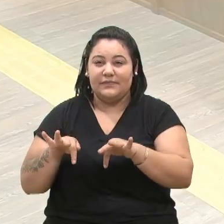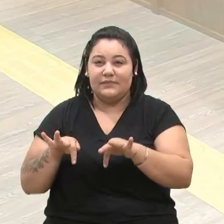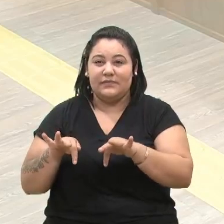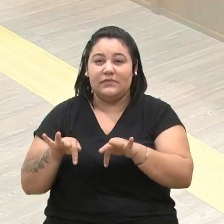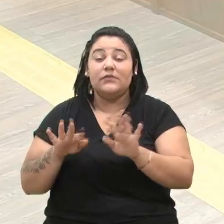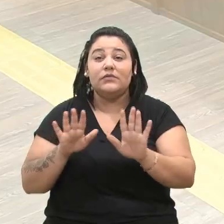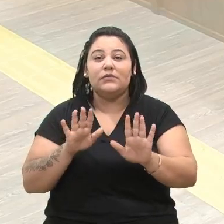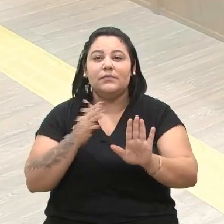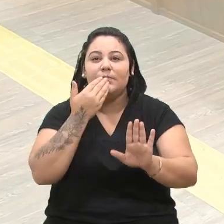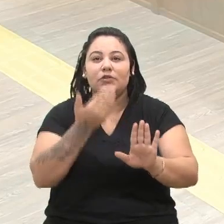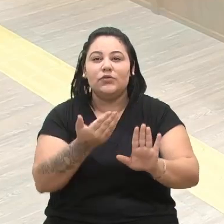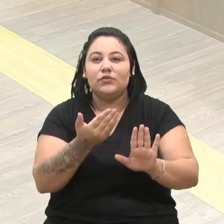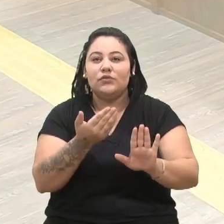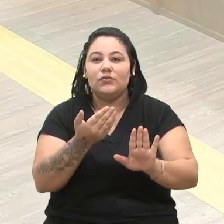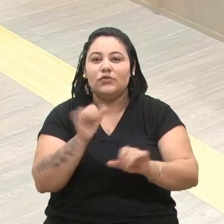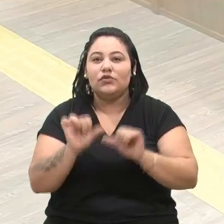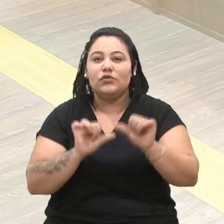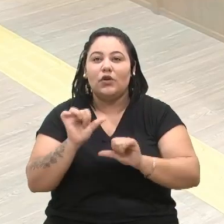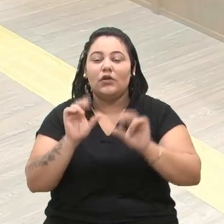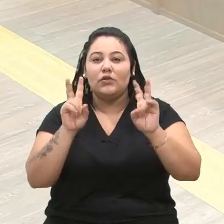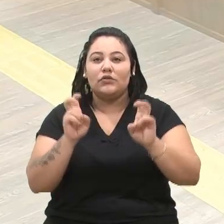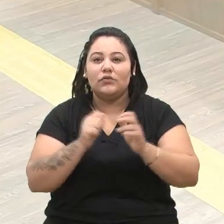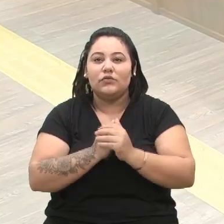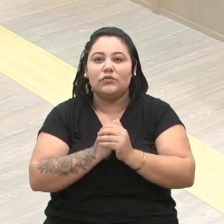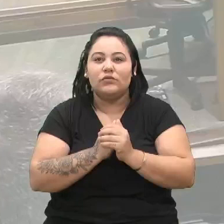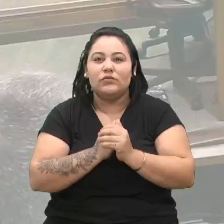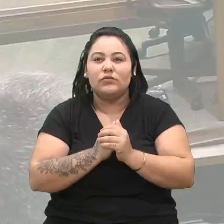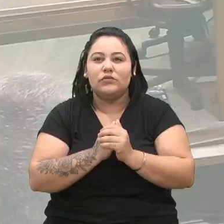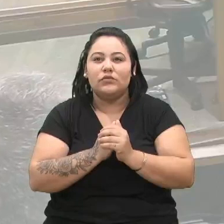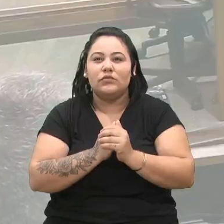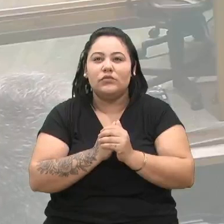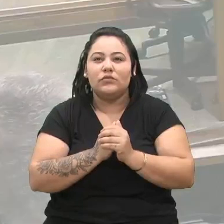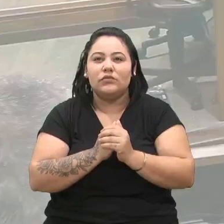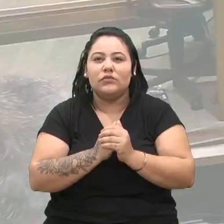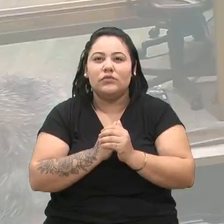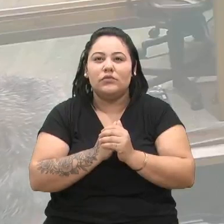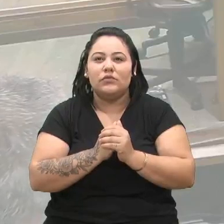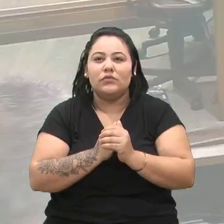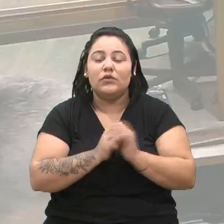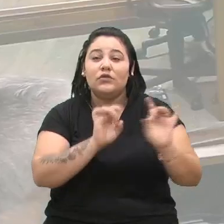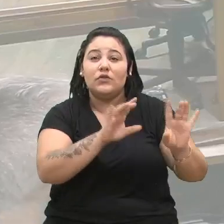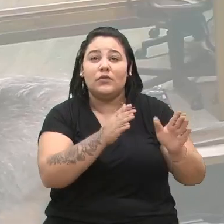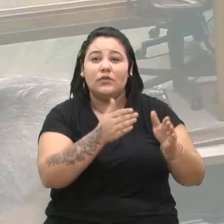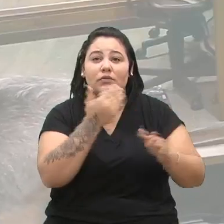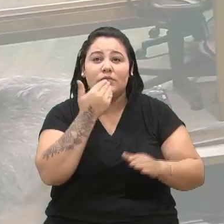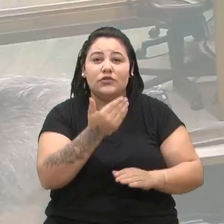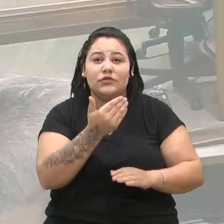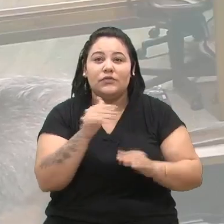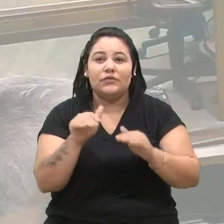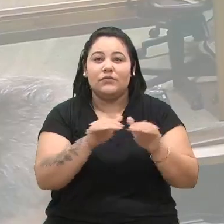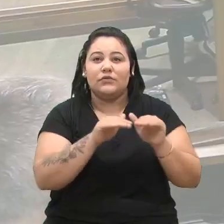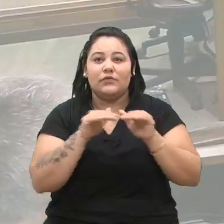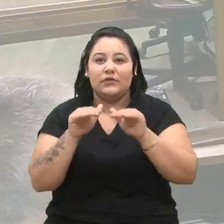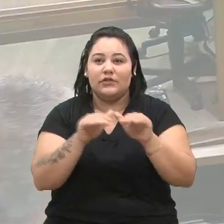Presidente, questão de ordem. Eu só estou pedindo igualdade. Eu sou um vereador igual a todos os outros. E já